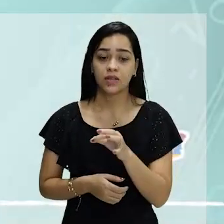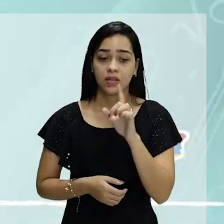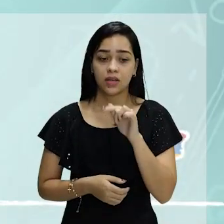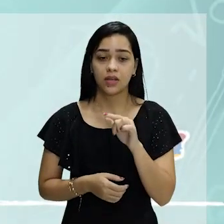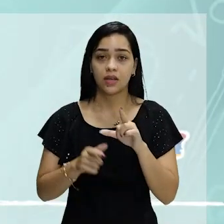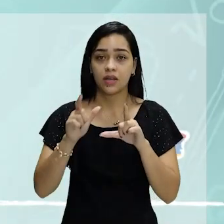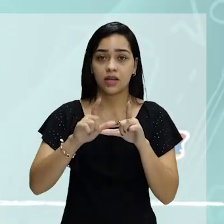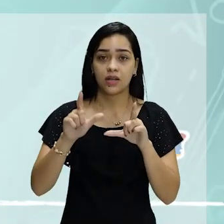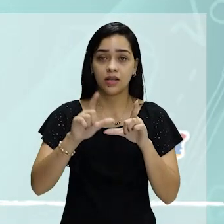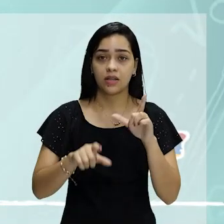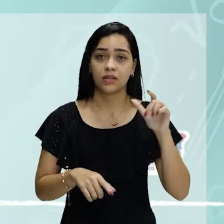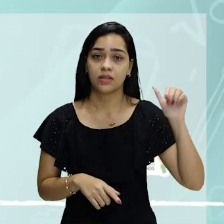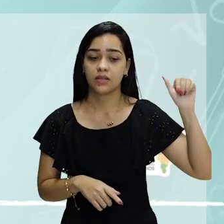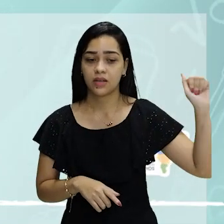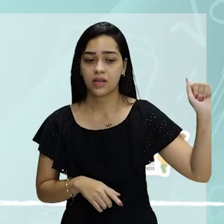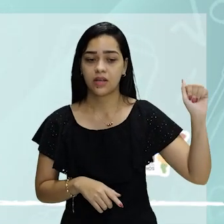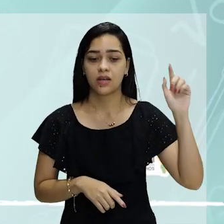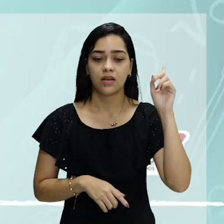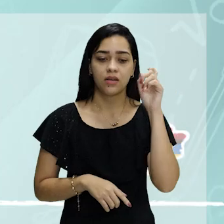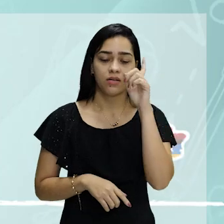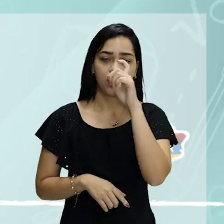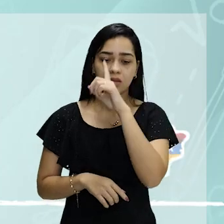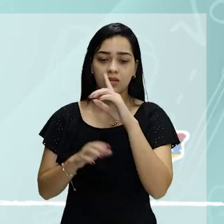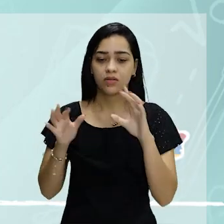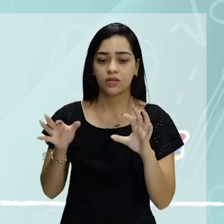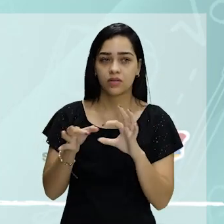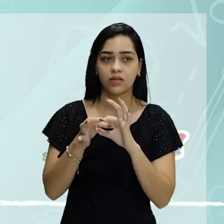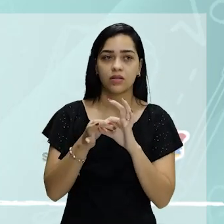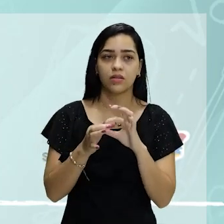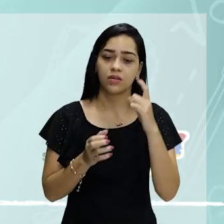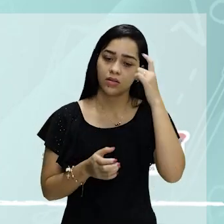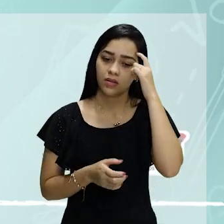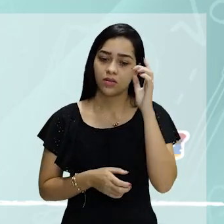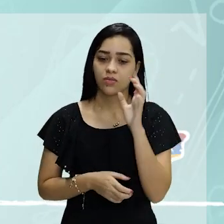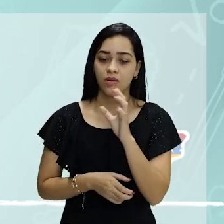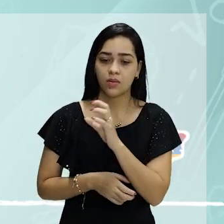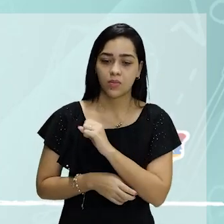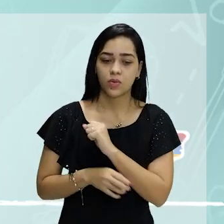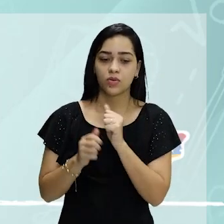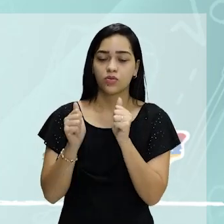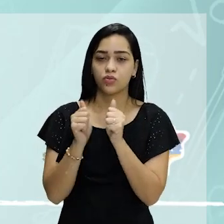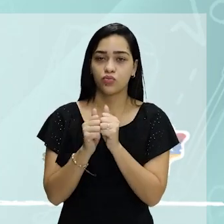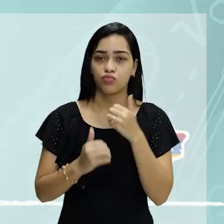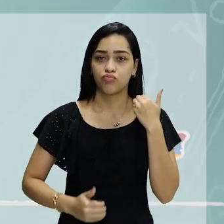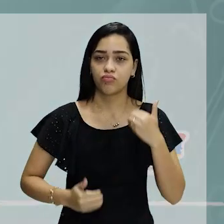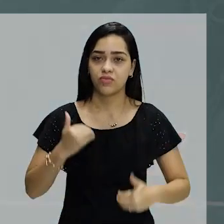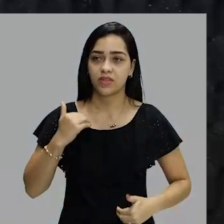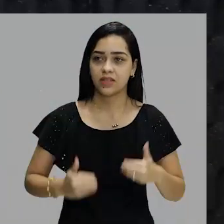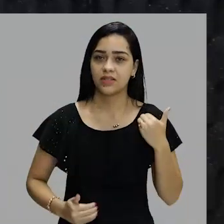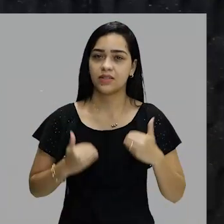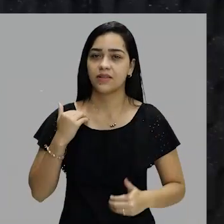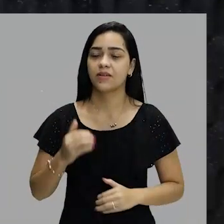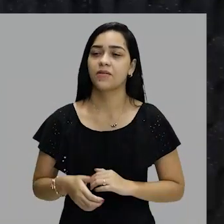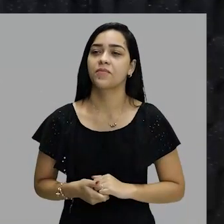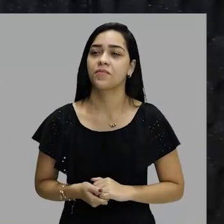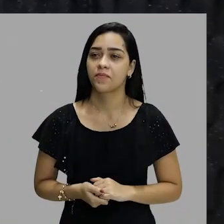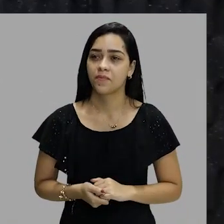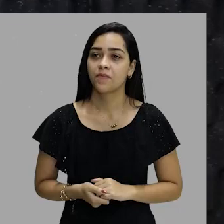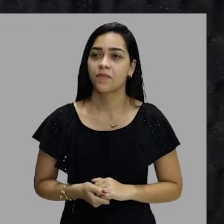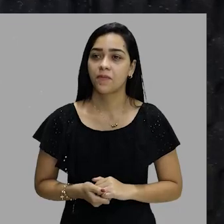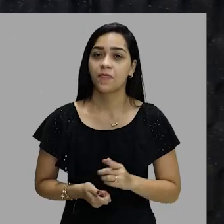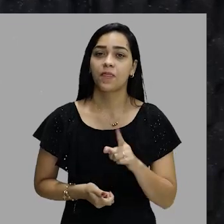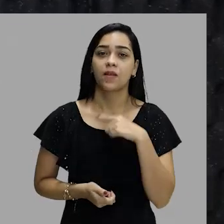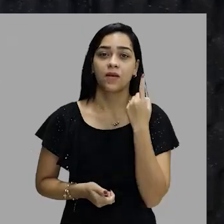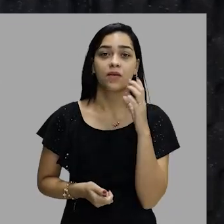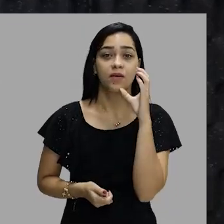é a letra A dificuldade de conciliar a ideia de amor com a de posse física. Eita, corremos